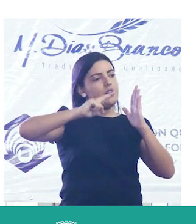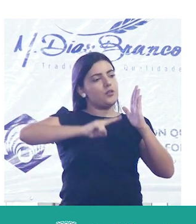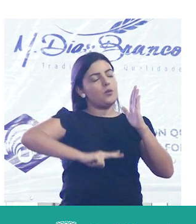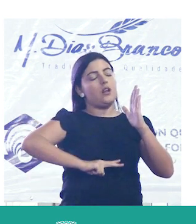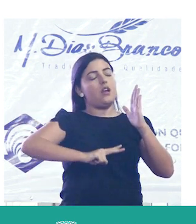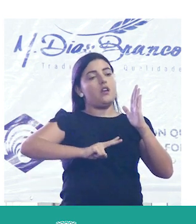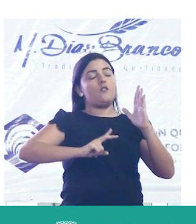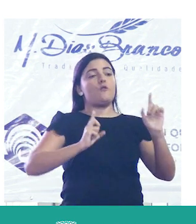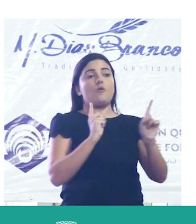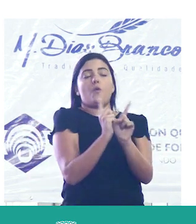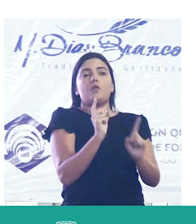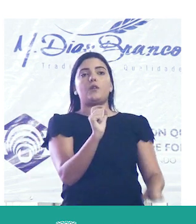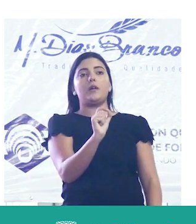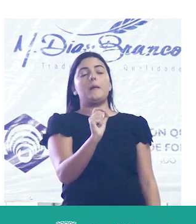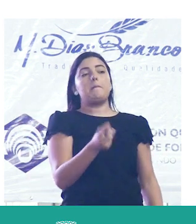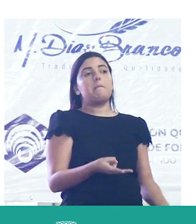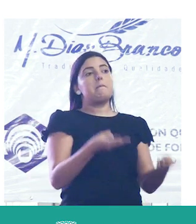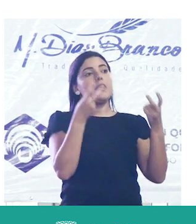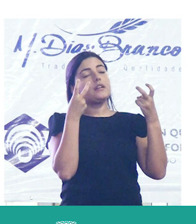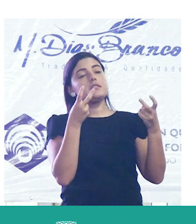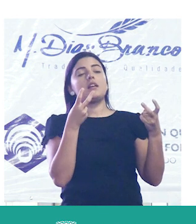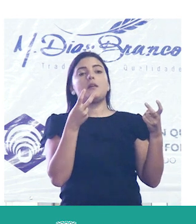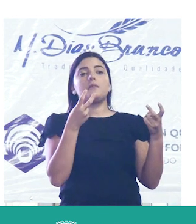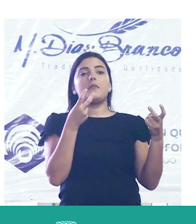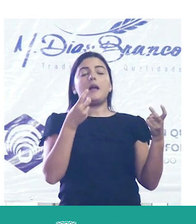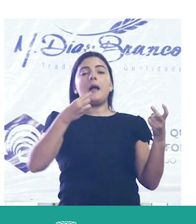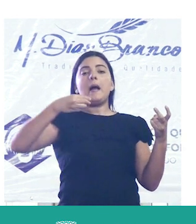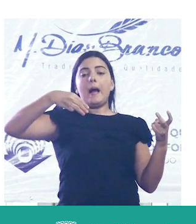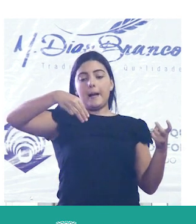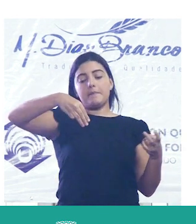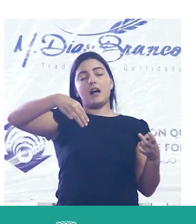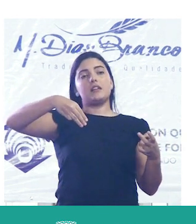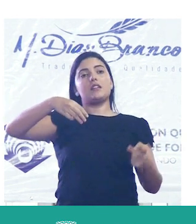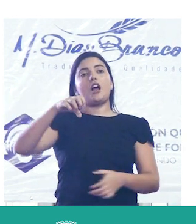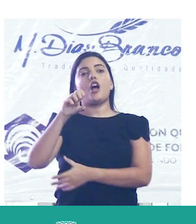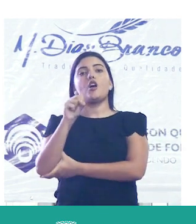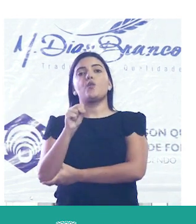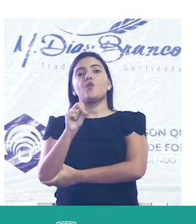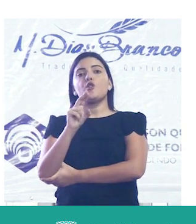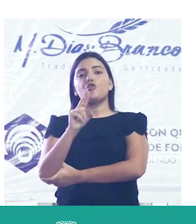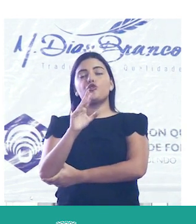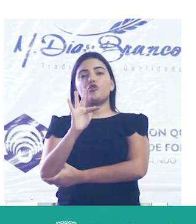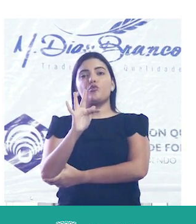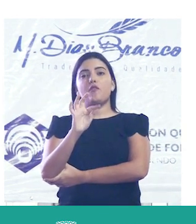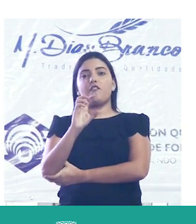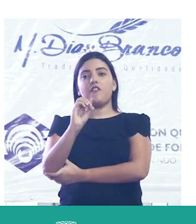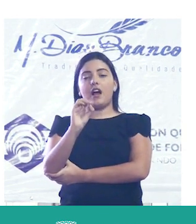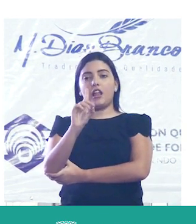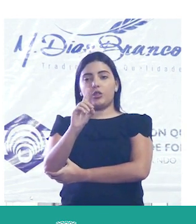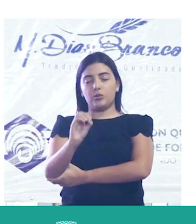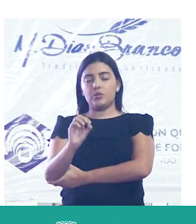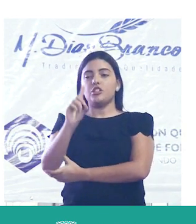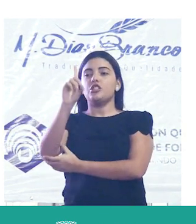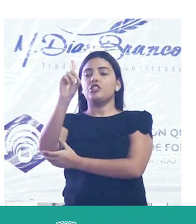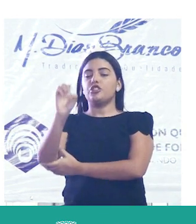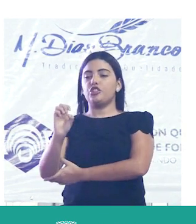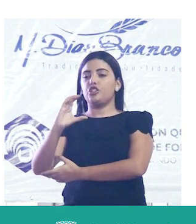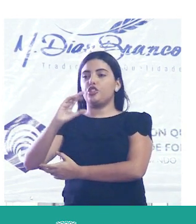apurada, nós percebemos que ele me deu a massa de sulfato de chumbo, 6 kg. E quer saber